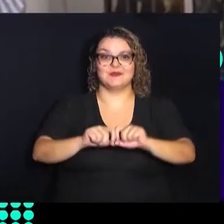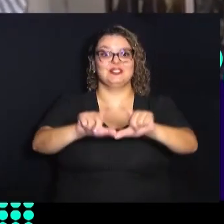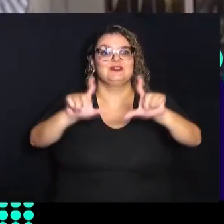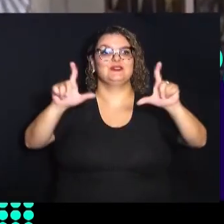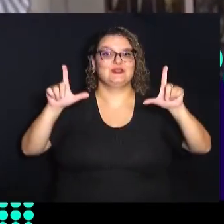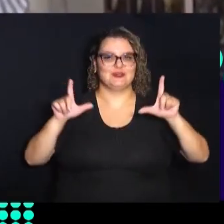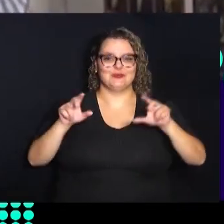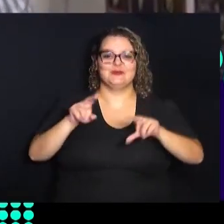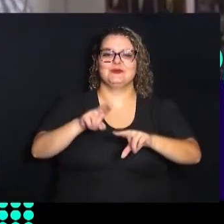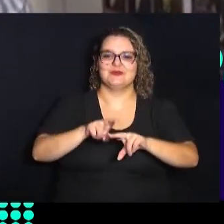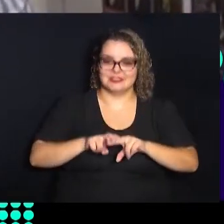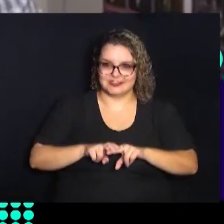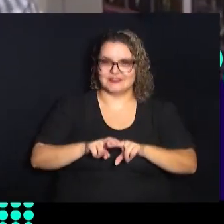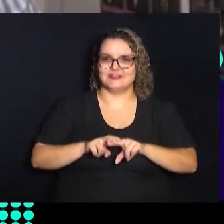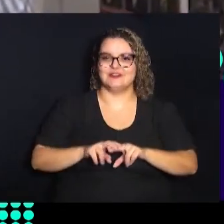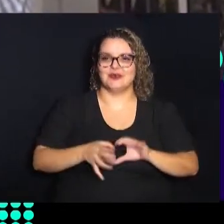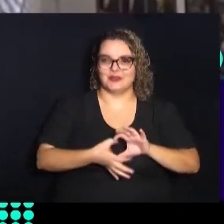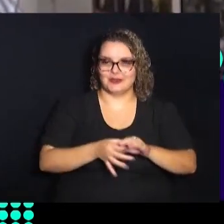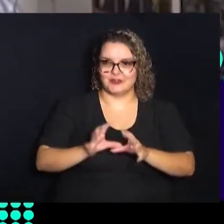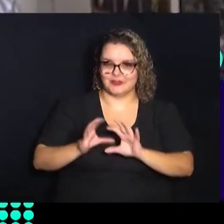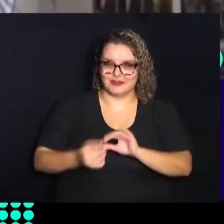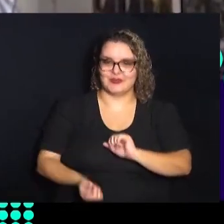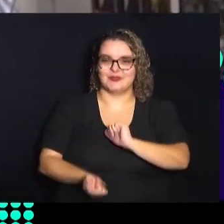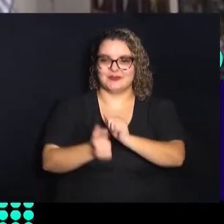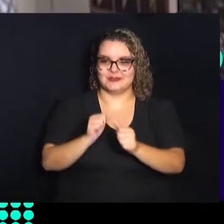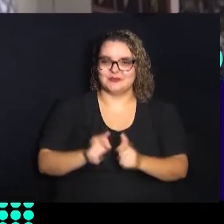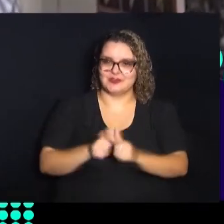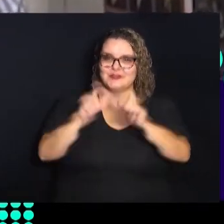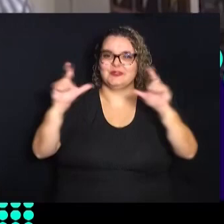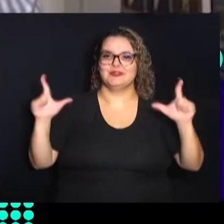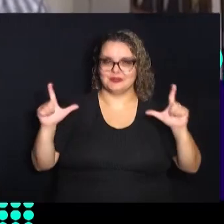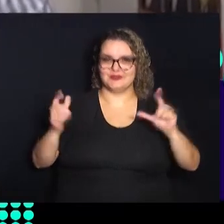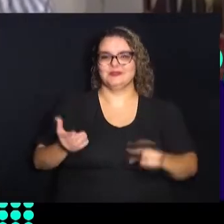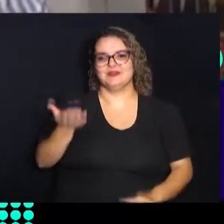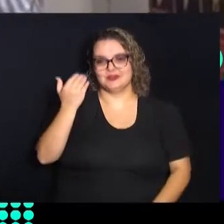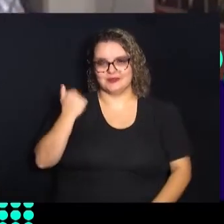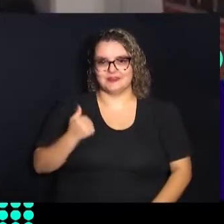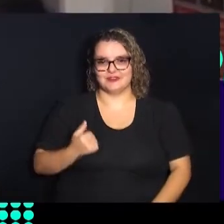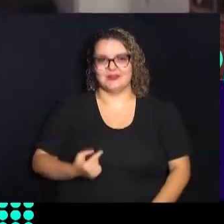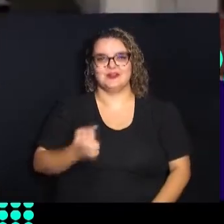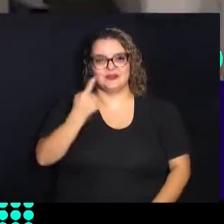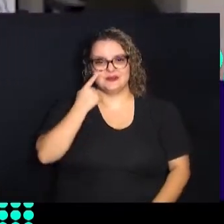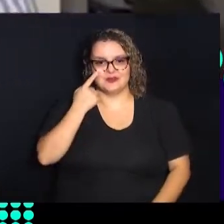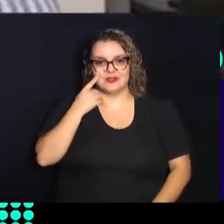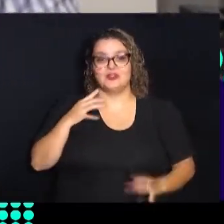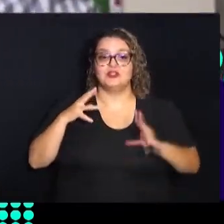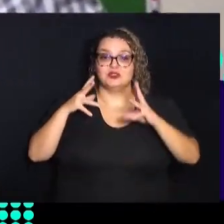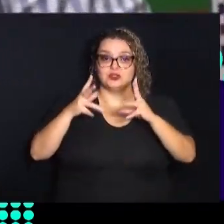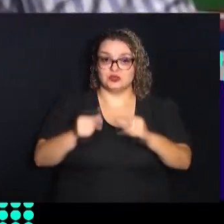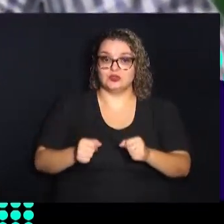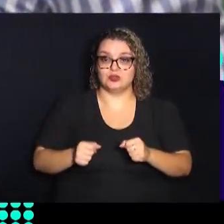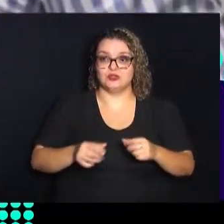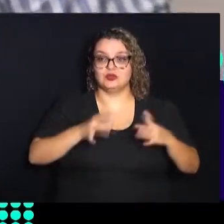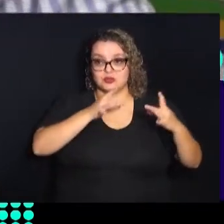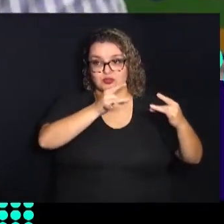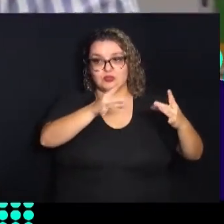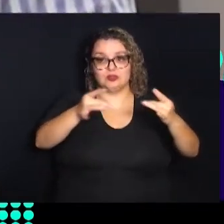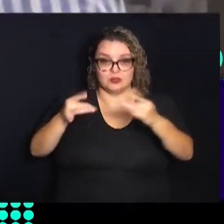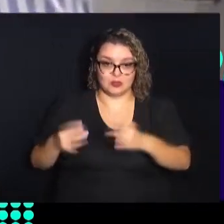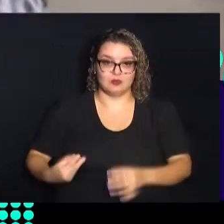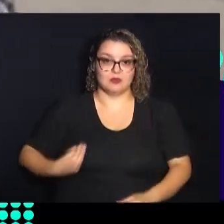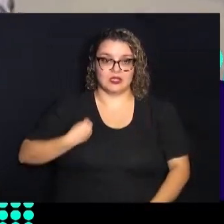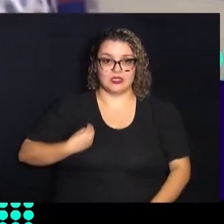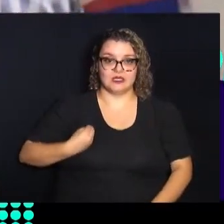mais aumentada. Por isso, Olímpicos Esporte Aumentado. Venha sempre, pode conferir todos os cartazes